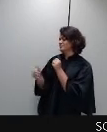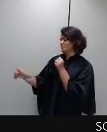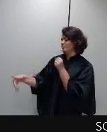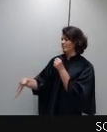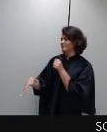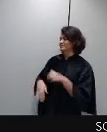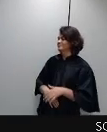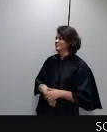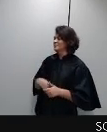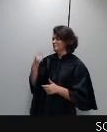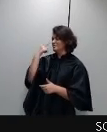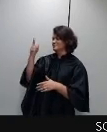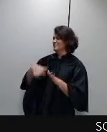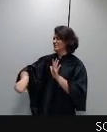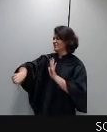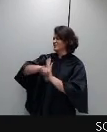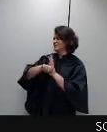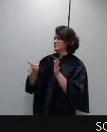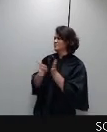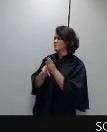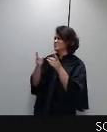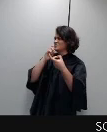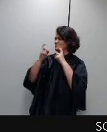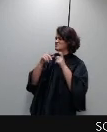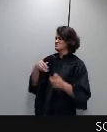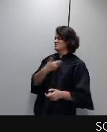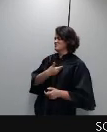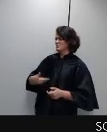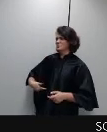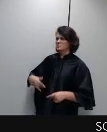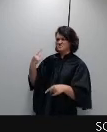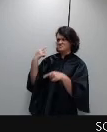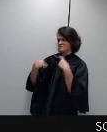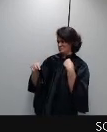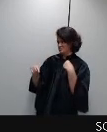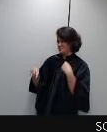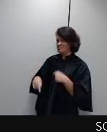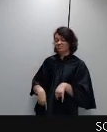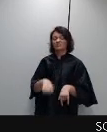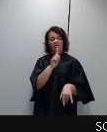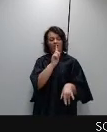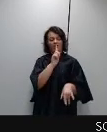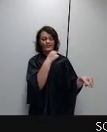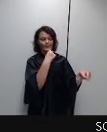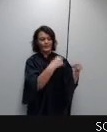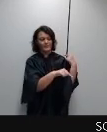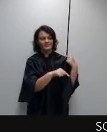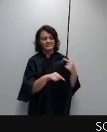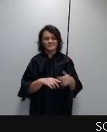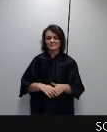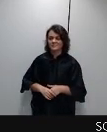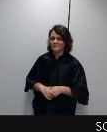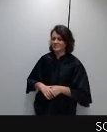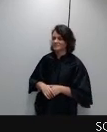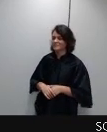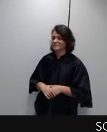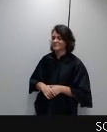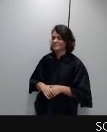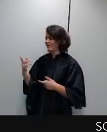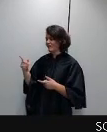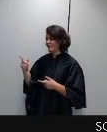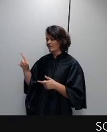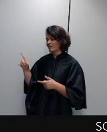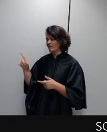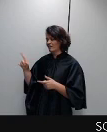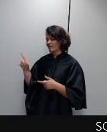crimes contra administração pública enap Card ainda pecado alto risco página é exatamente essa